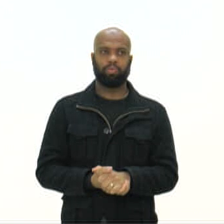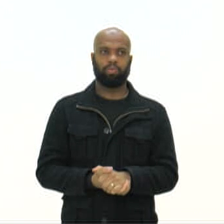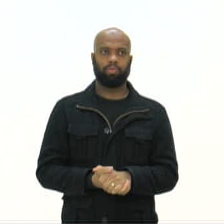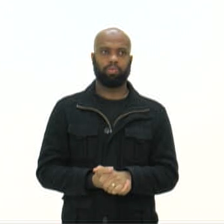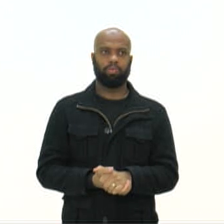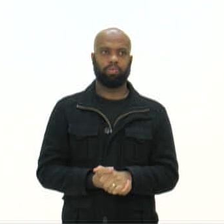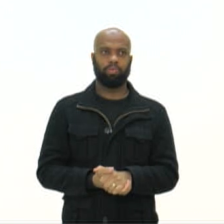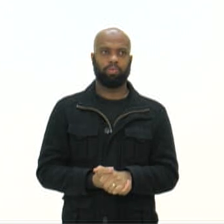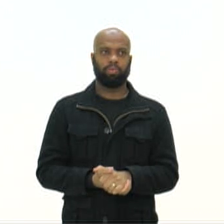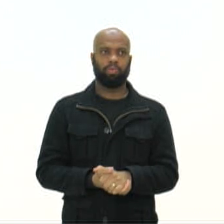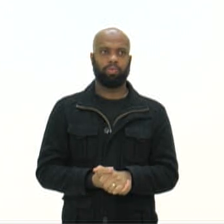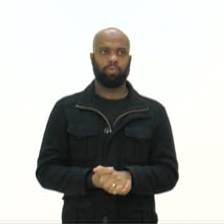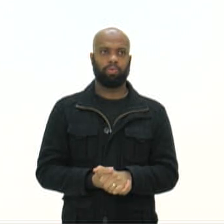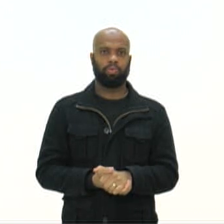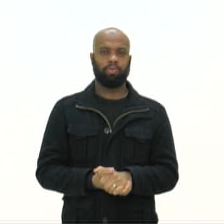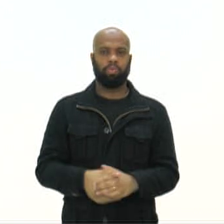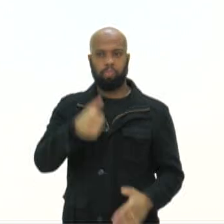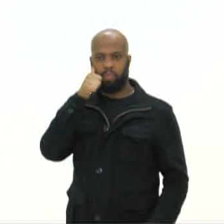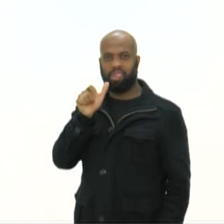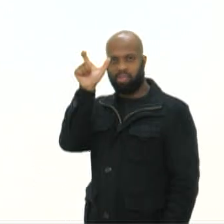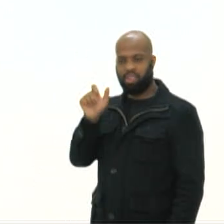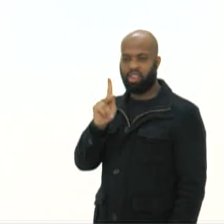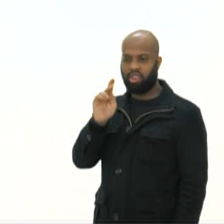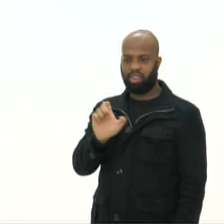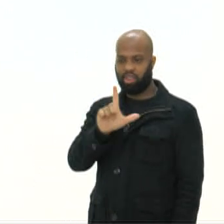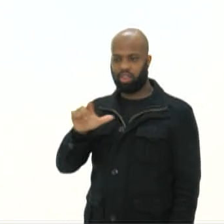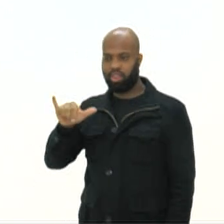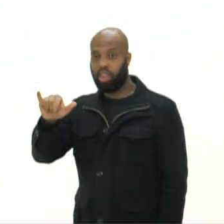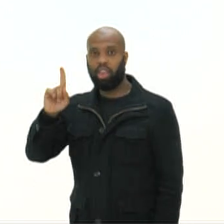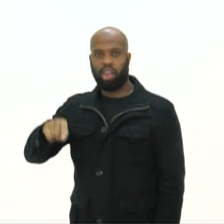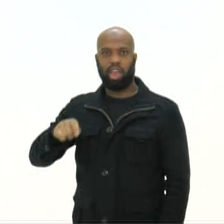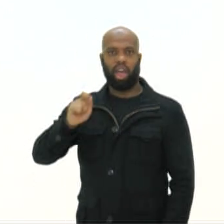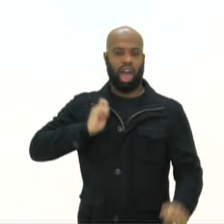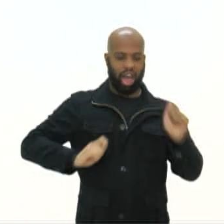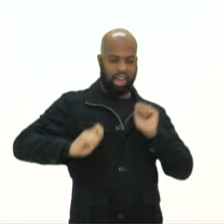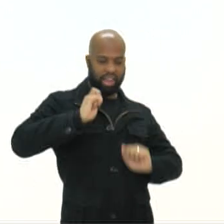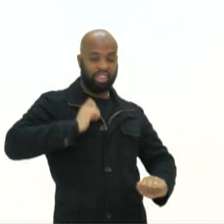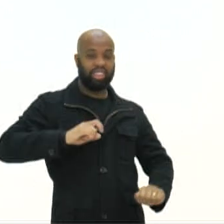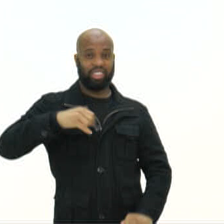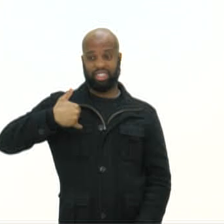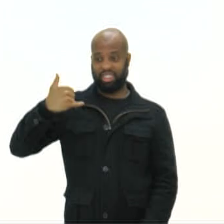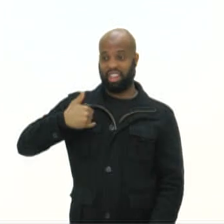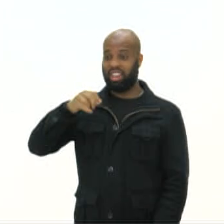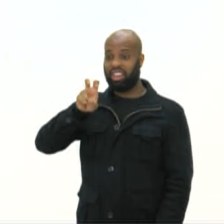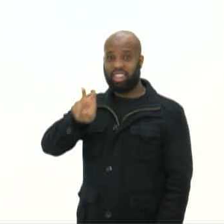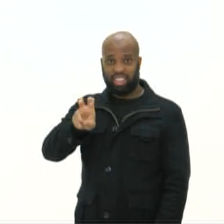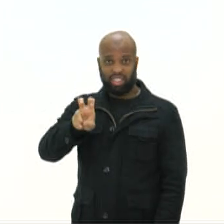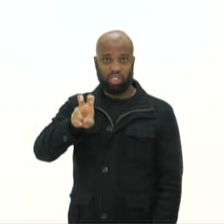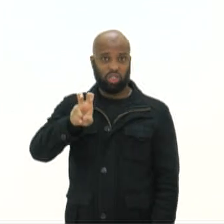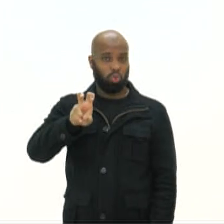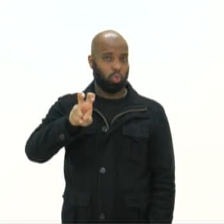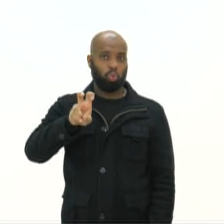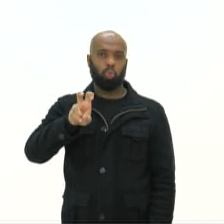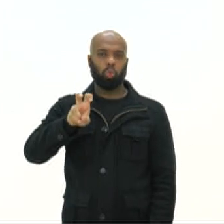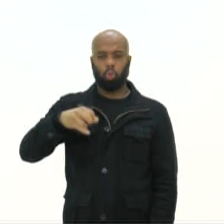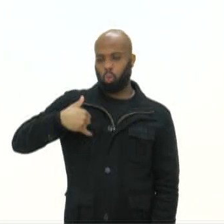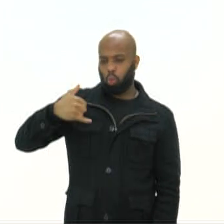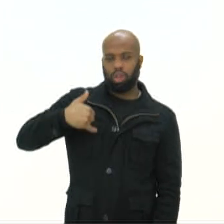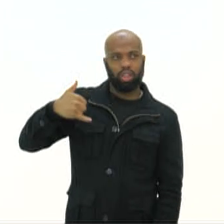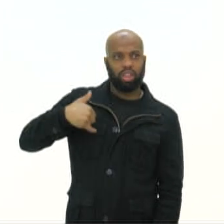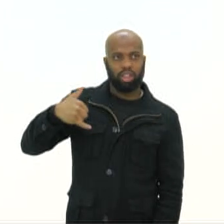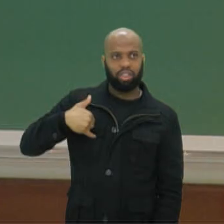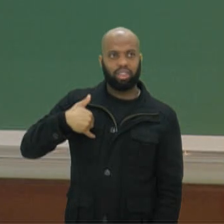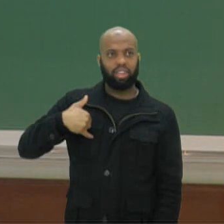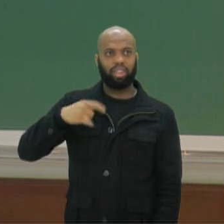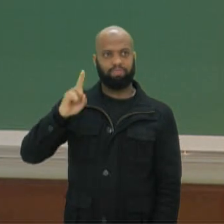was 5. Kelly tem sido uma atriz desde que ela tinha 5 anos. Ó, since, desde, que a gente usa no presente